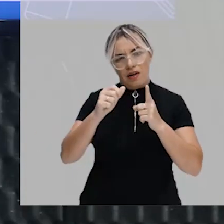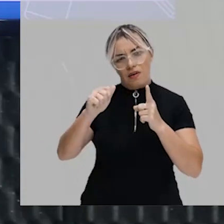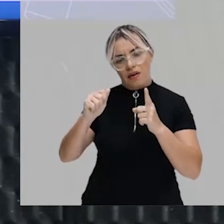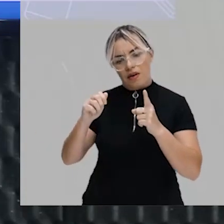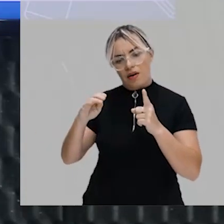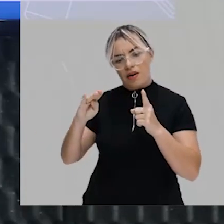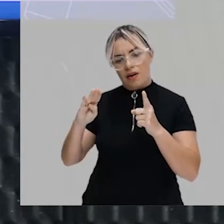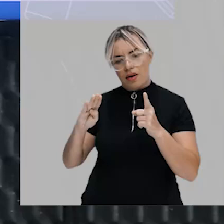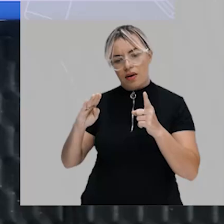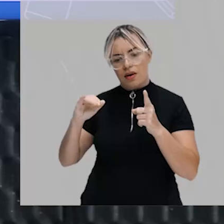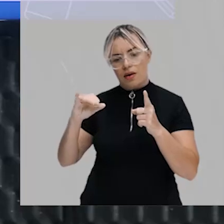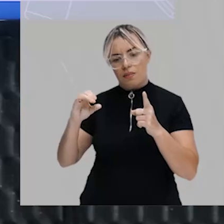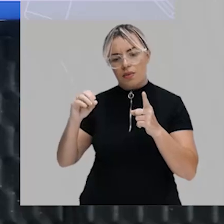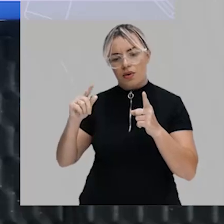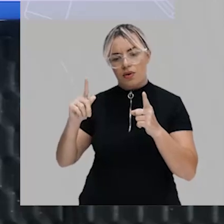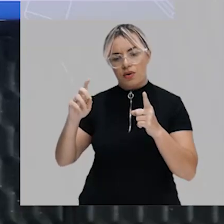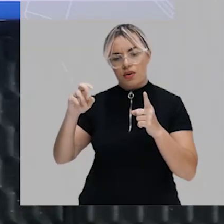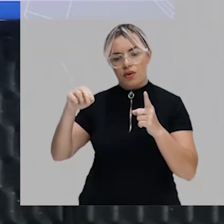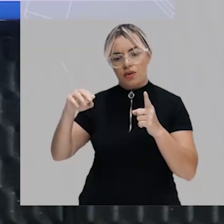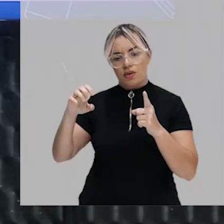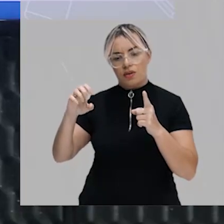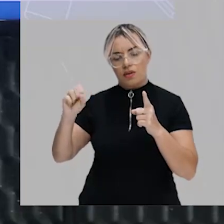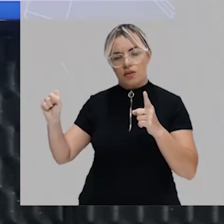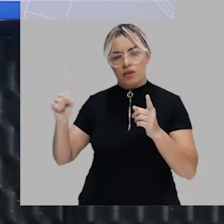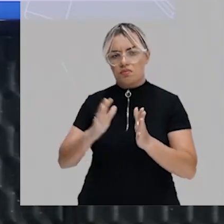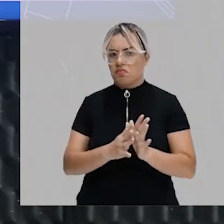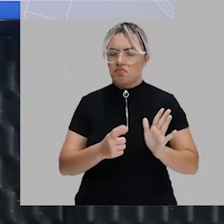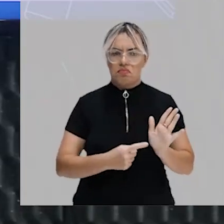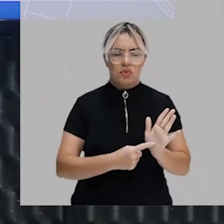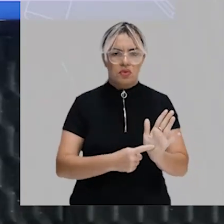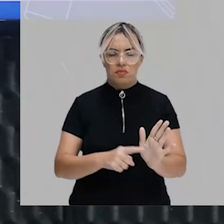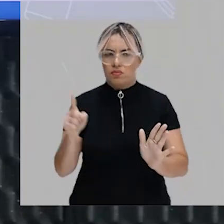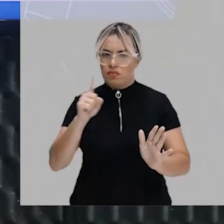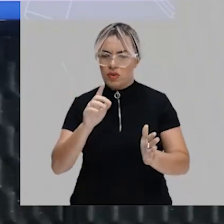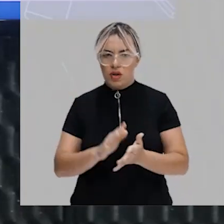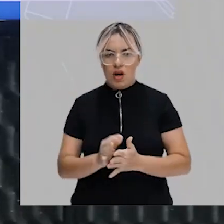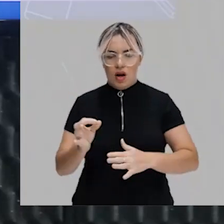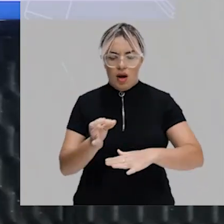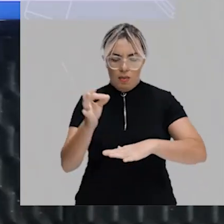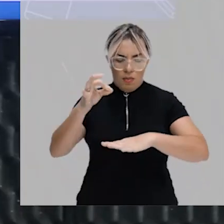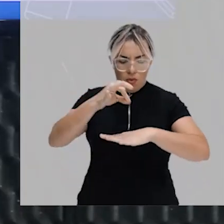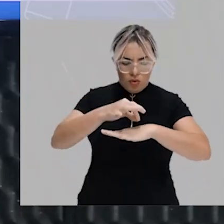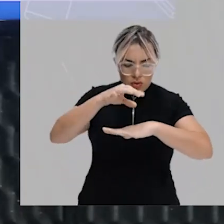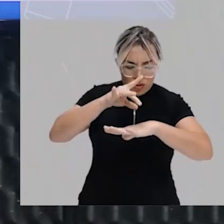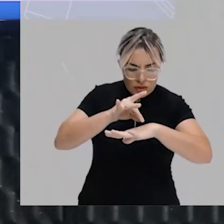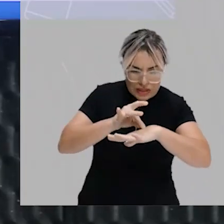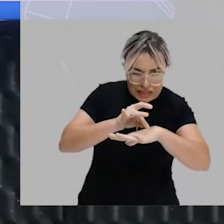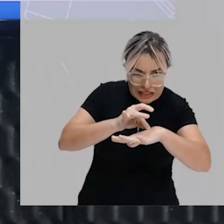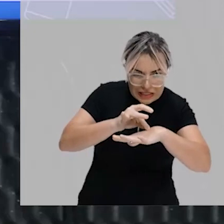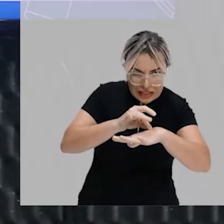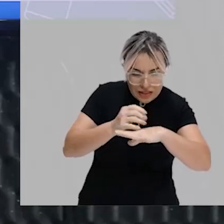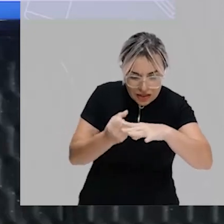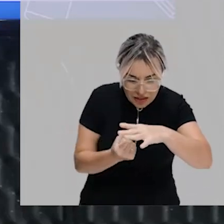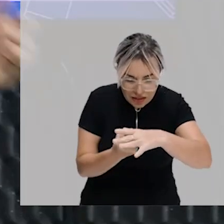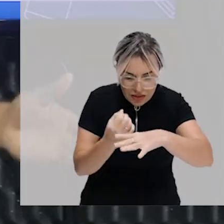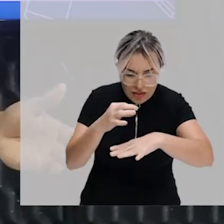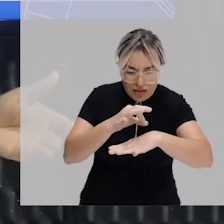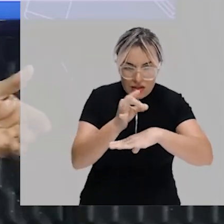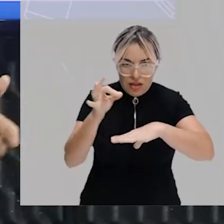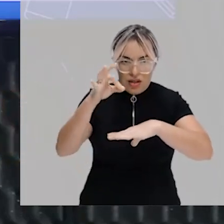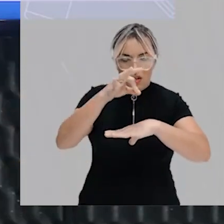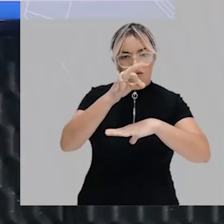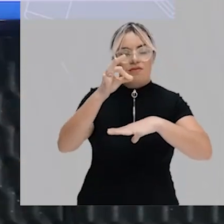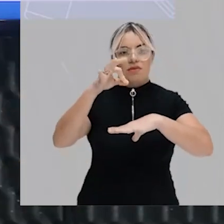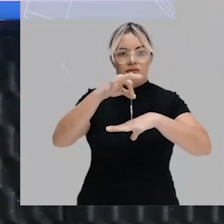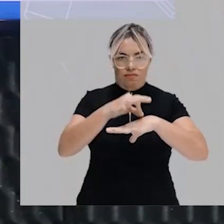Não, se ele está mostrando que as moscas que nasciam naquele pedaço de carne era proveniente de outras